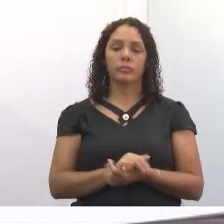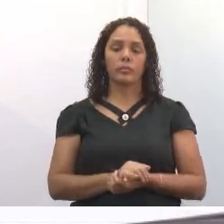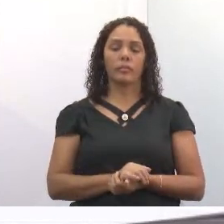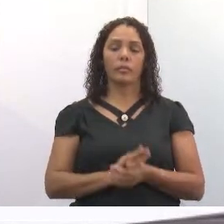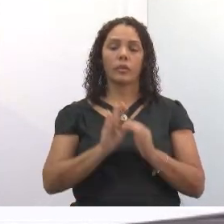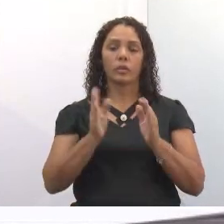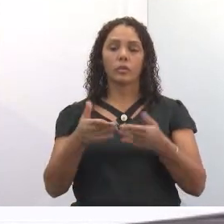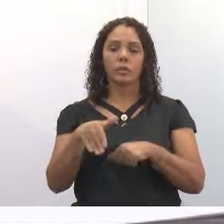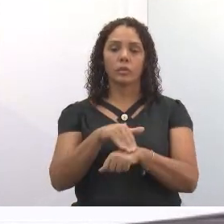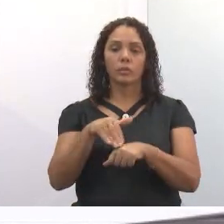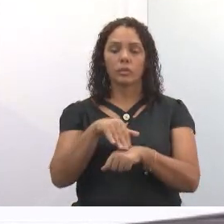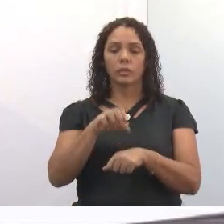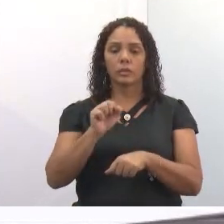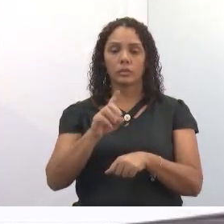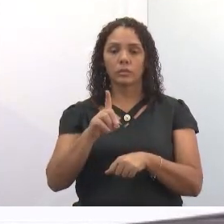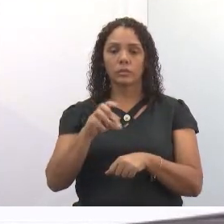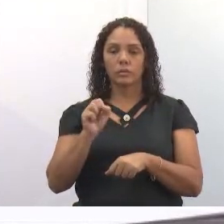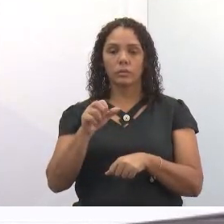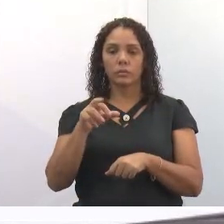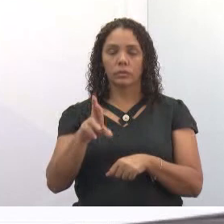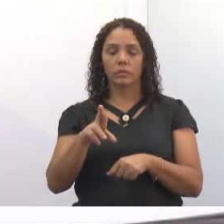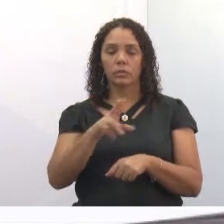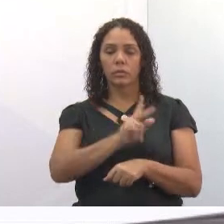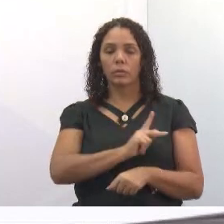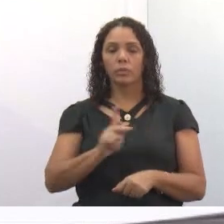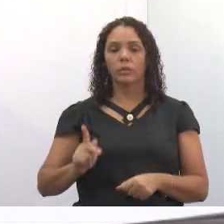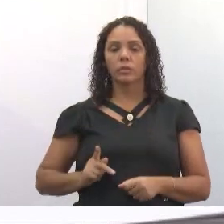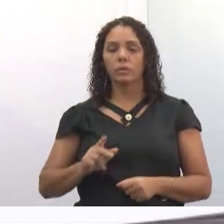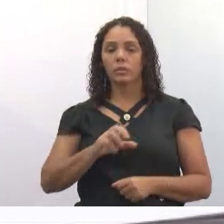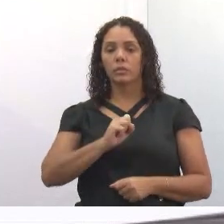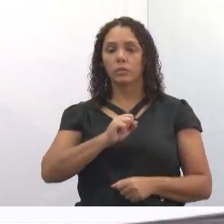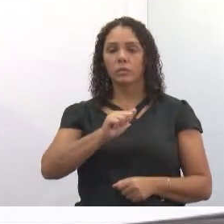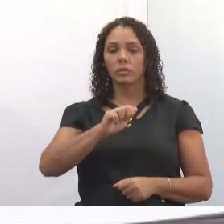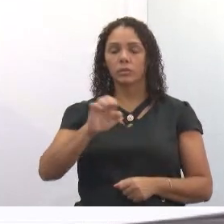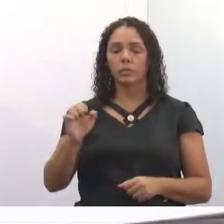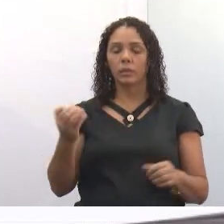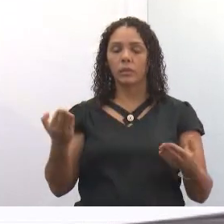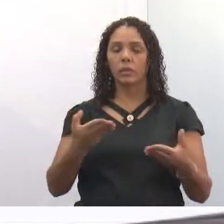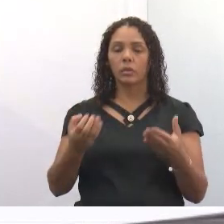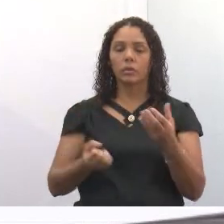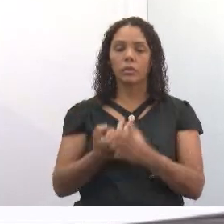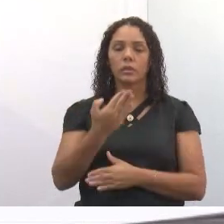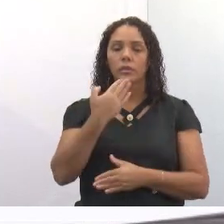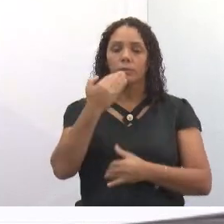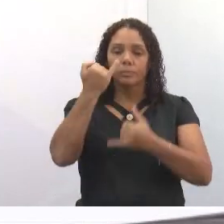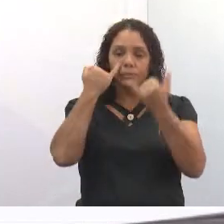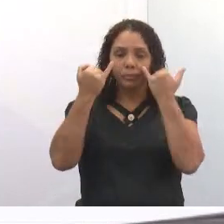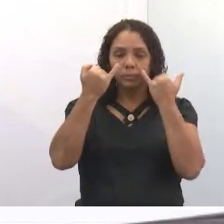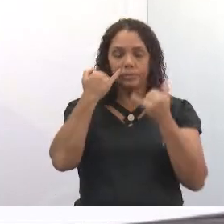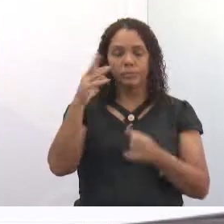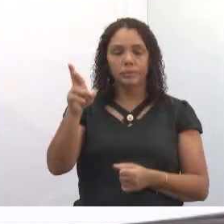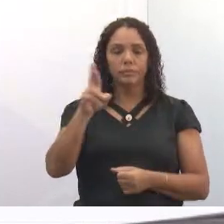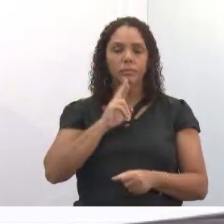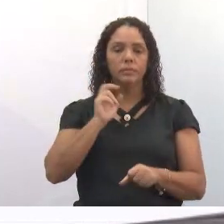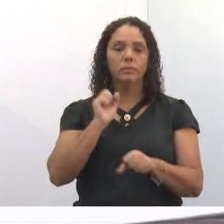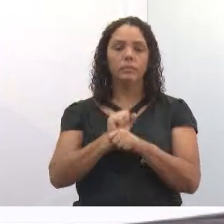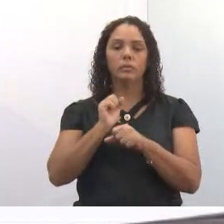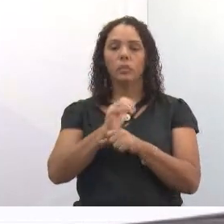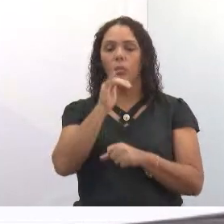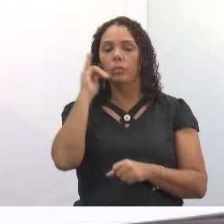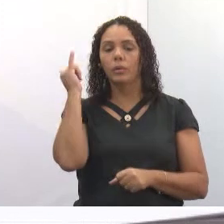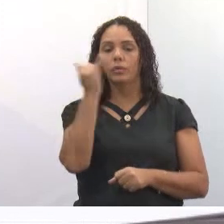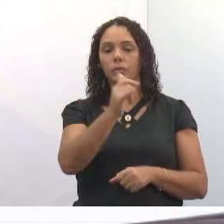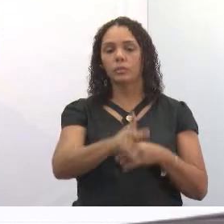já falei com o Éder lá, com o presidente do SAI, e estou fazendo pedido de informação, e ele vai dar essa resposta e passar para o pessoal do